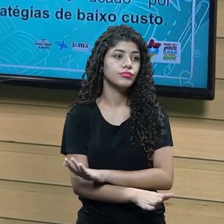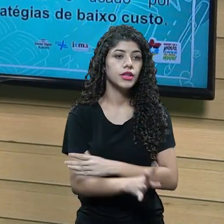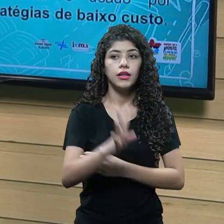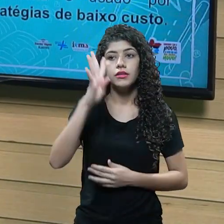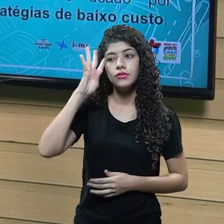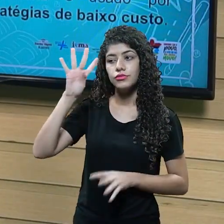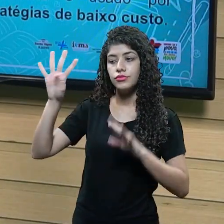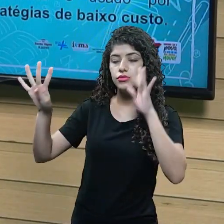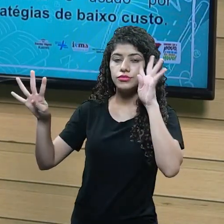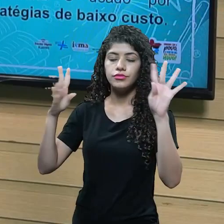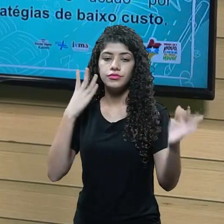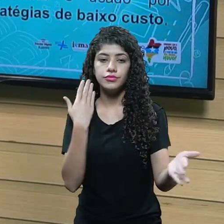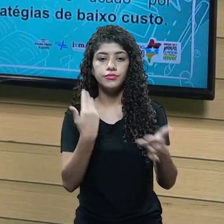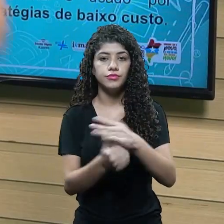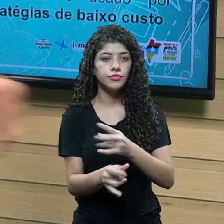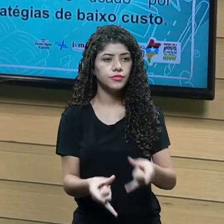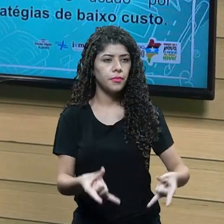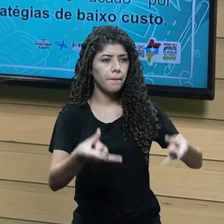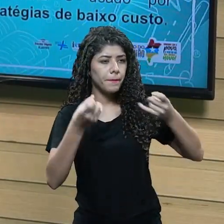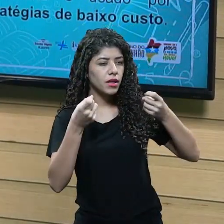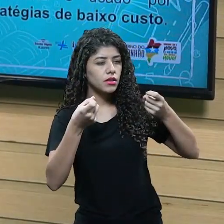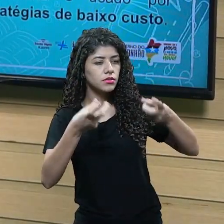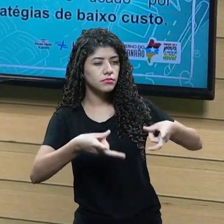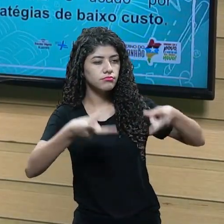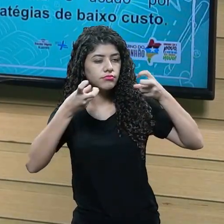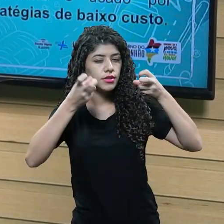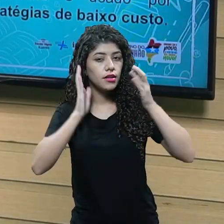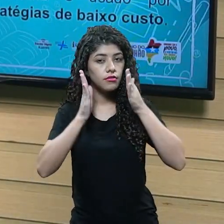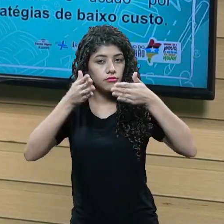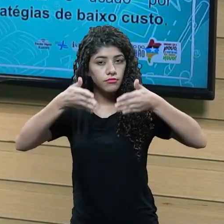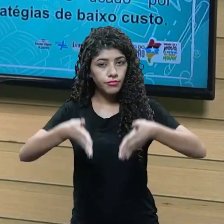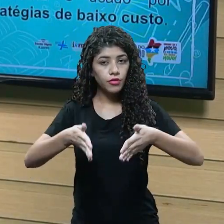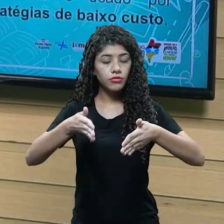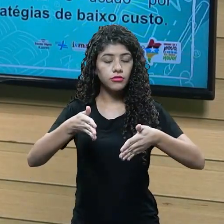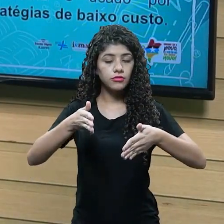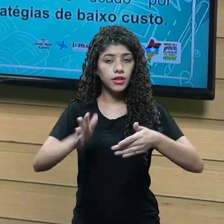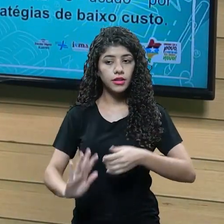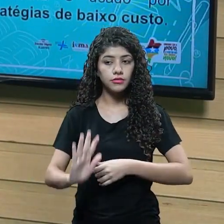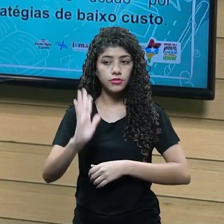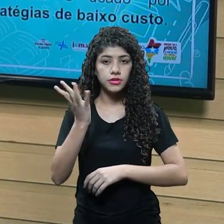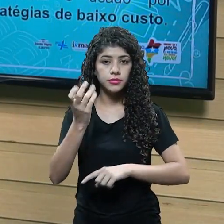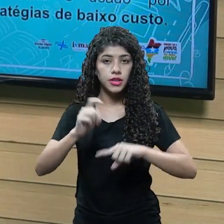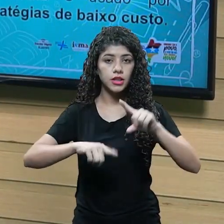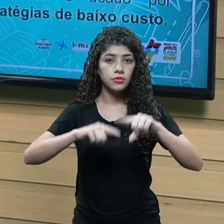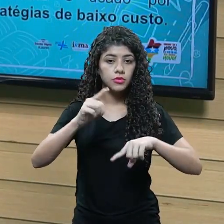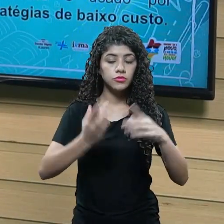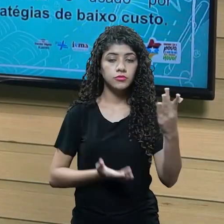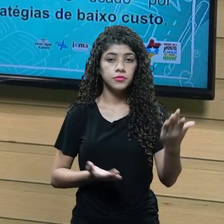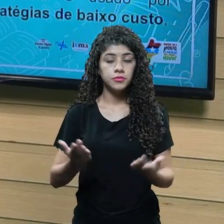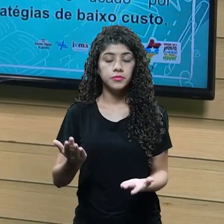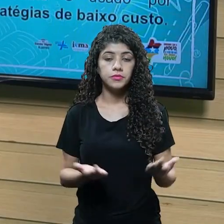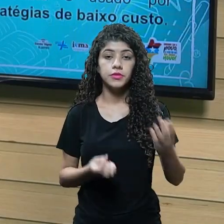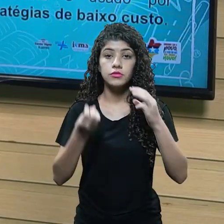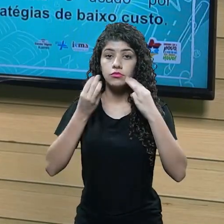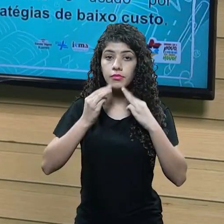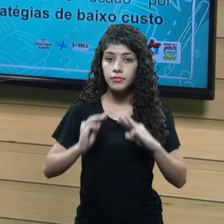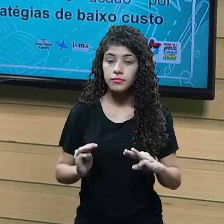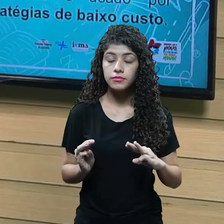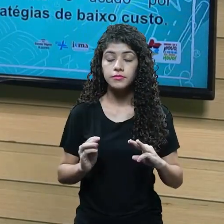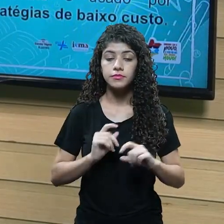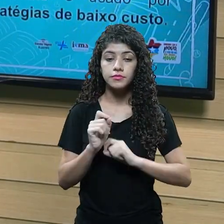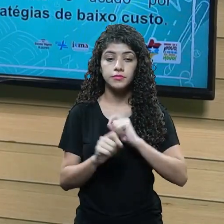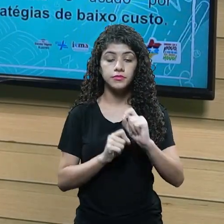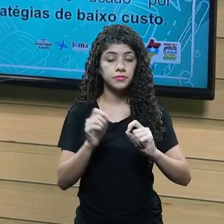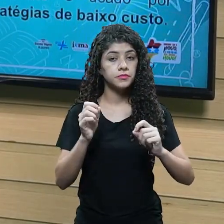assim. Se não for algo realmente chamativo, que faça com que ele foque naquela situação, naquele produto, naquele serviço, através desse marketing, as